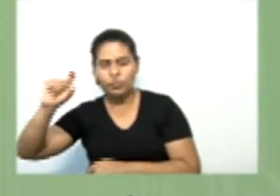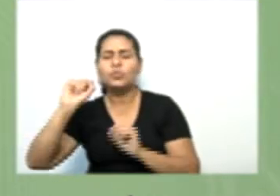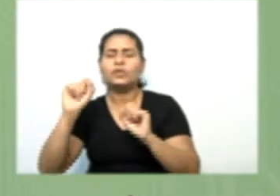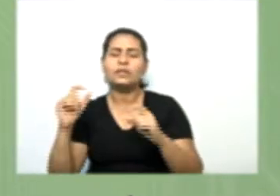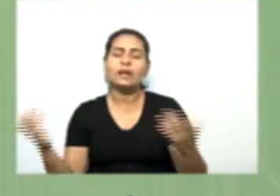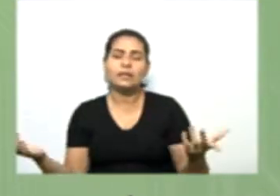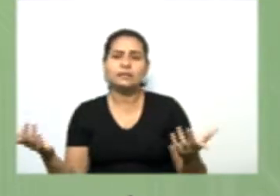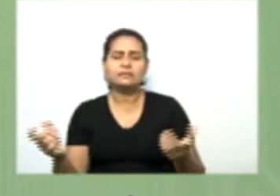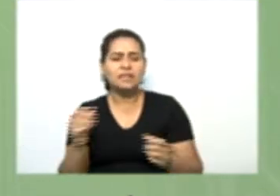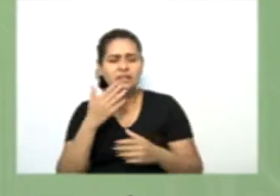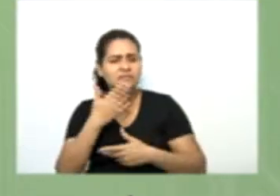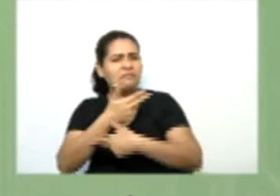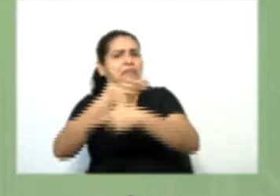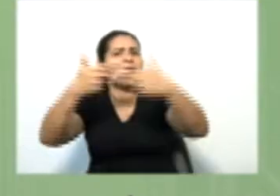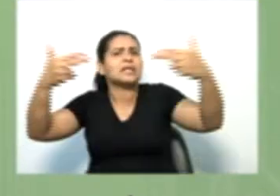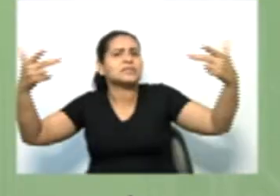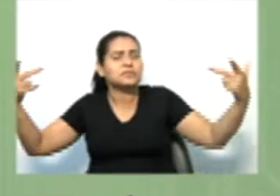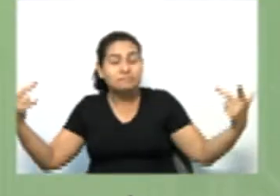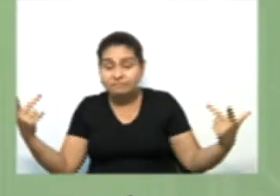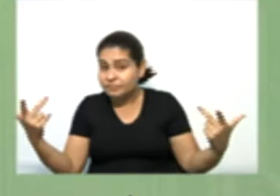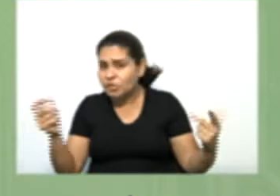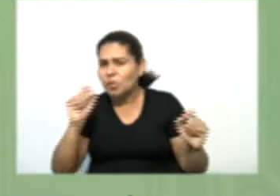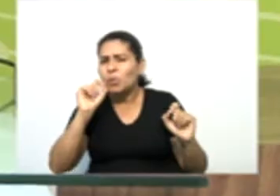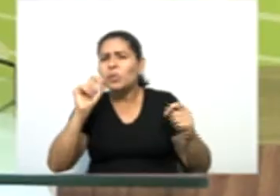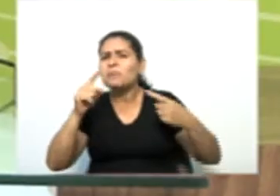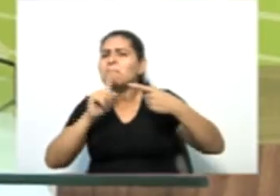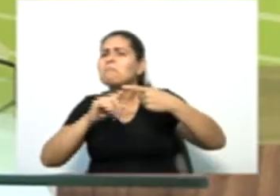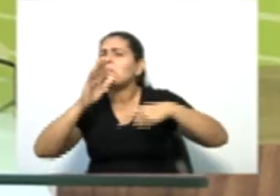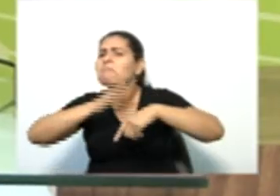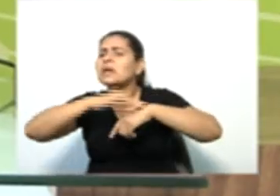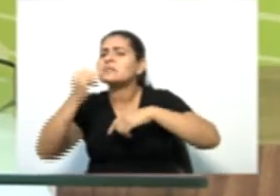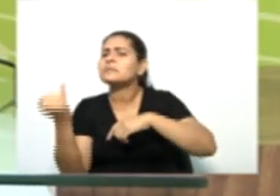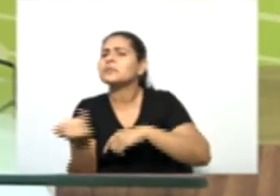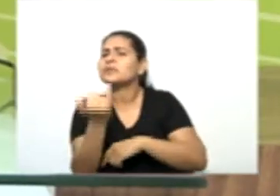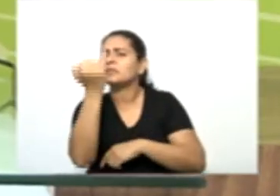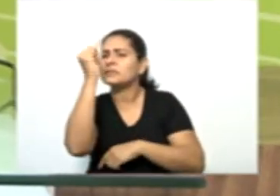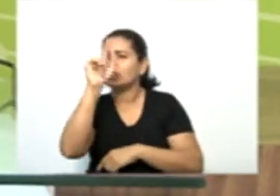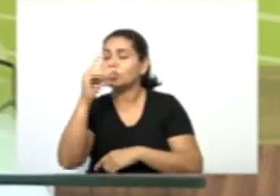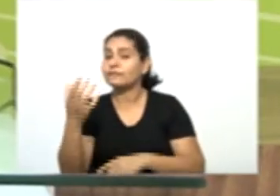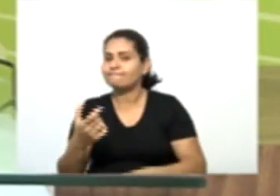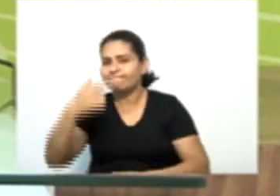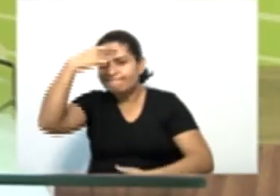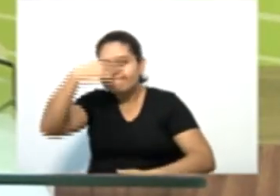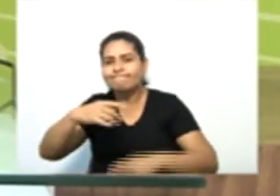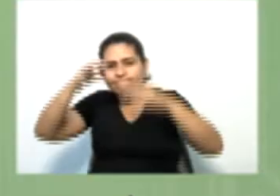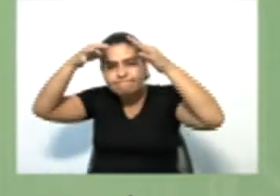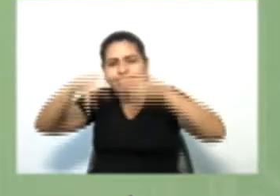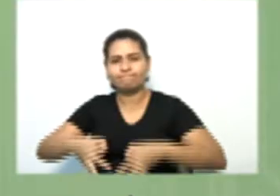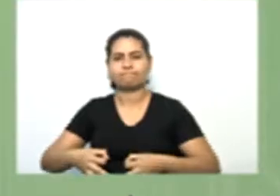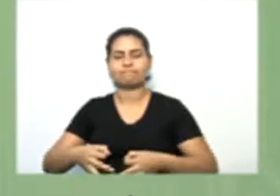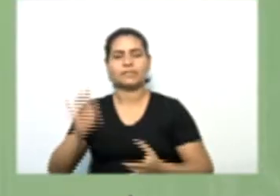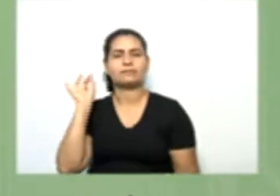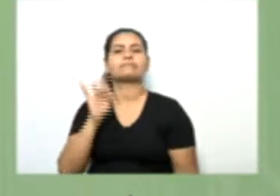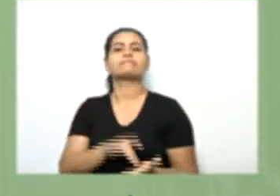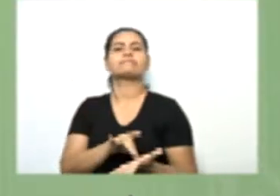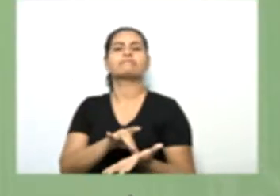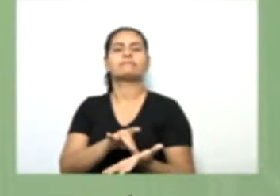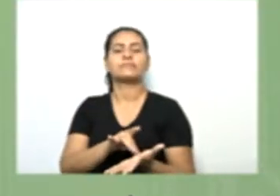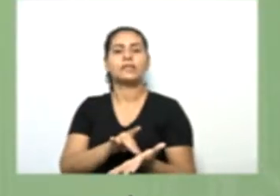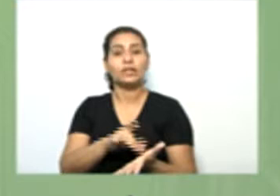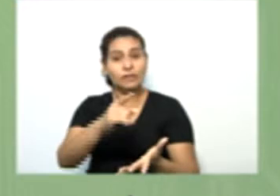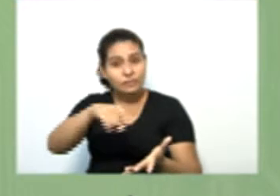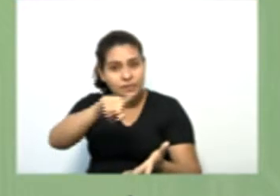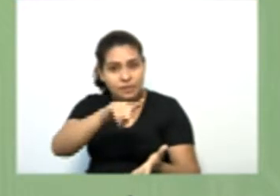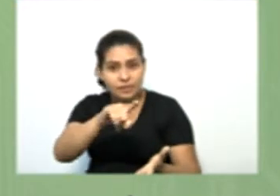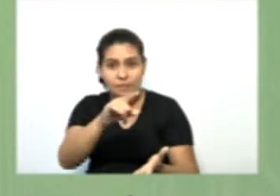interpessoal? Ele traz muitas coisas, gente, mas principalmente, ele traz confiança às pessoas, né? Você